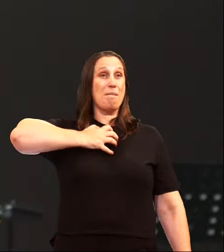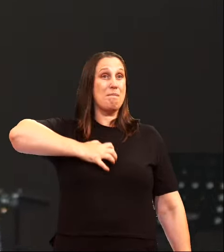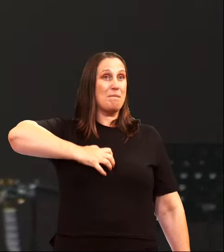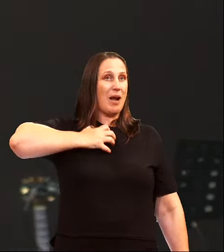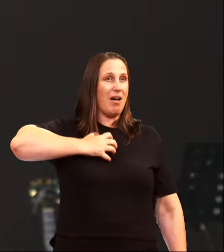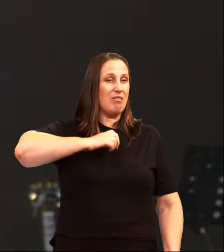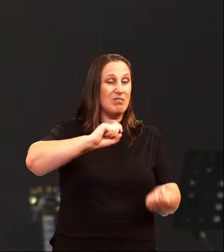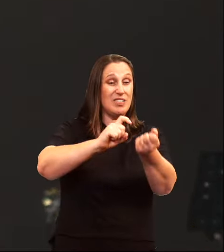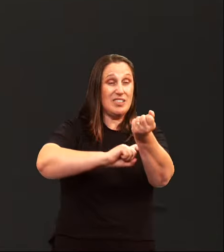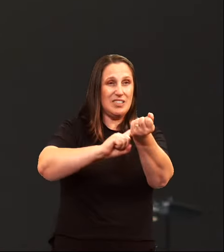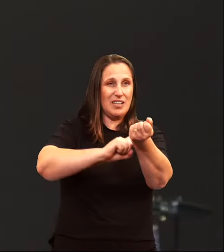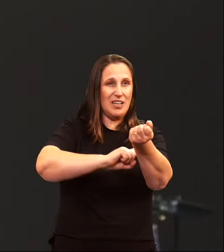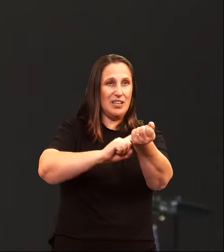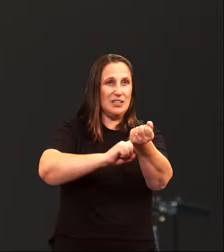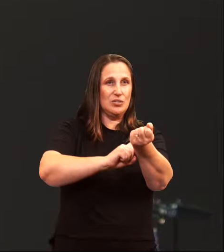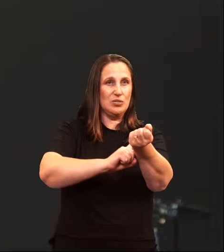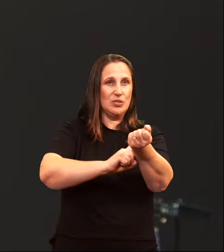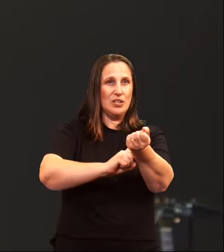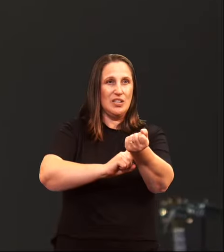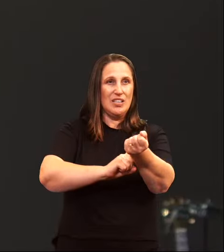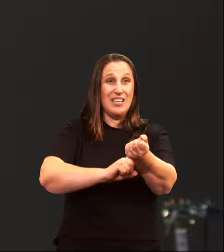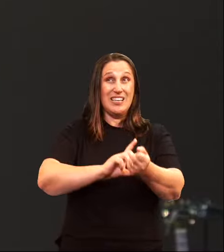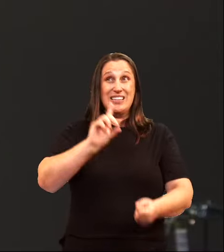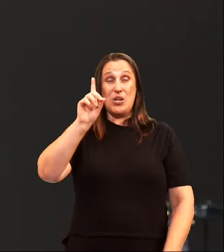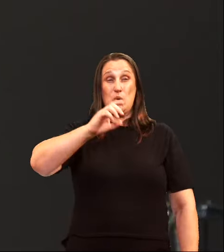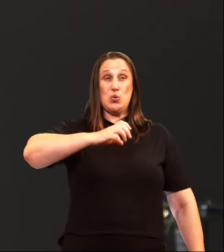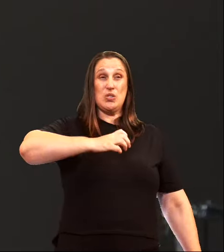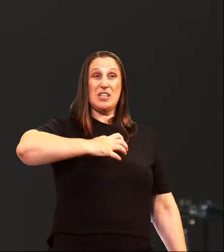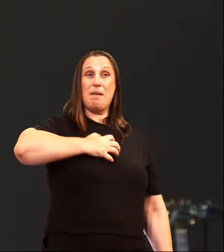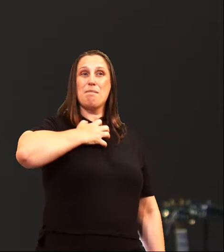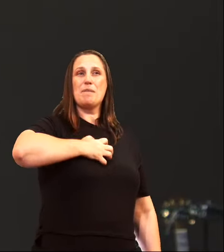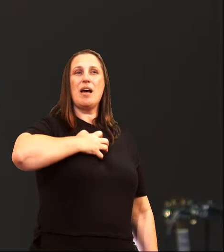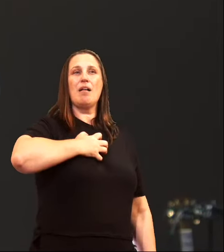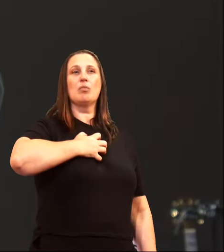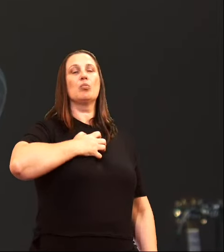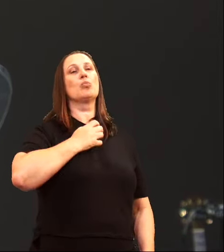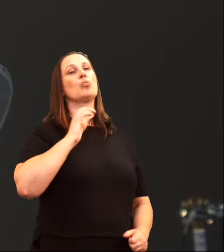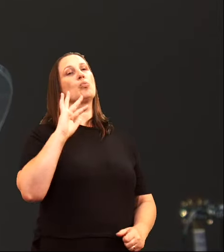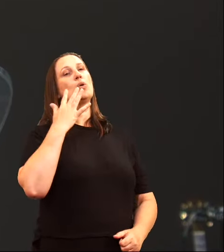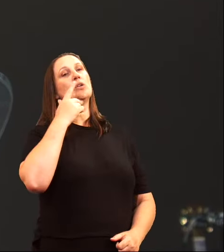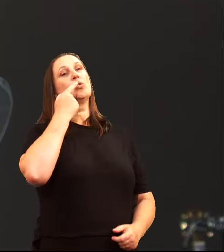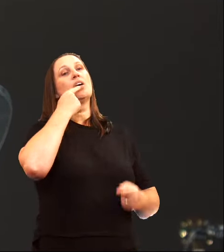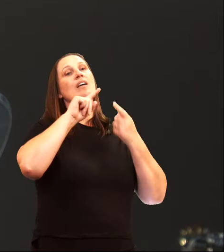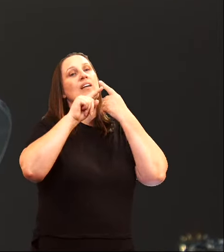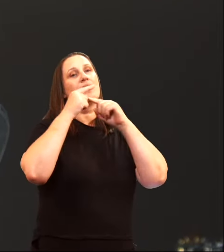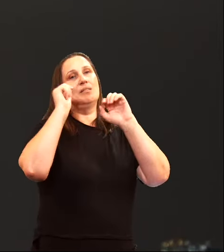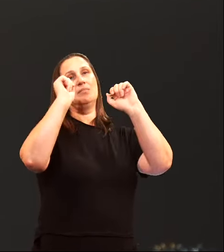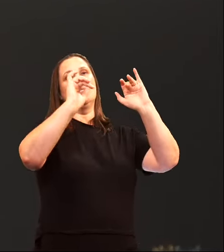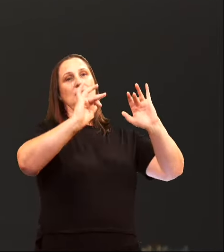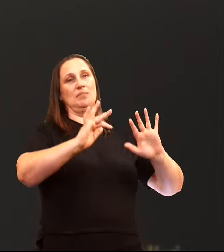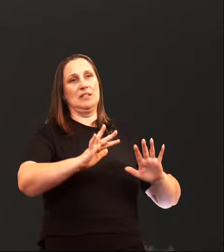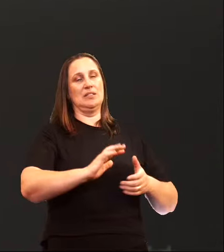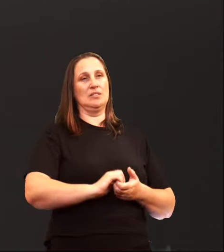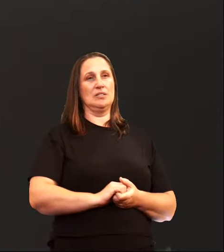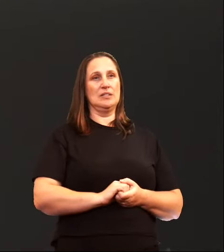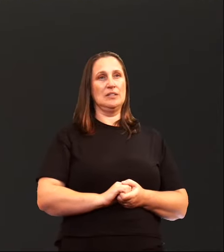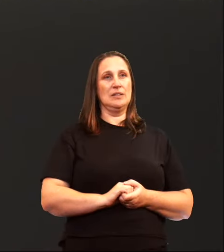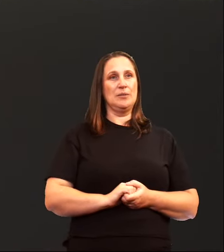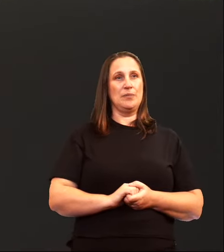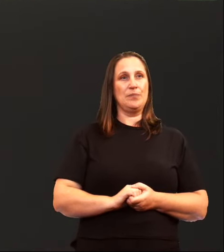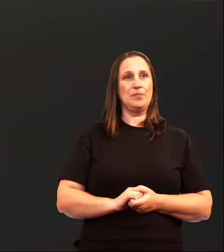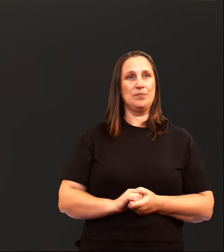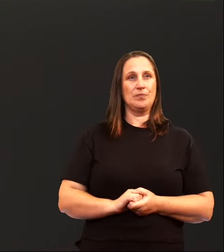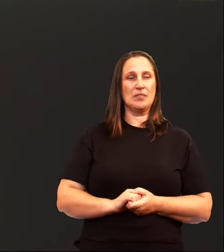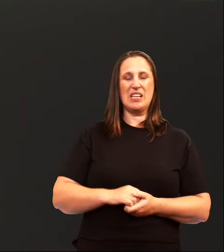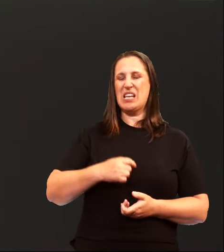gente reclama da bênção. Mas você talvez esteja ouvindo essa palavra e fala: eu